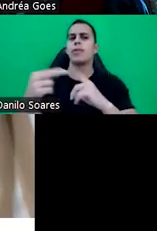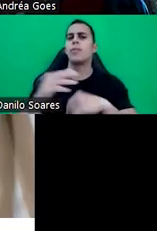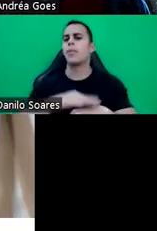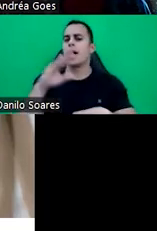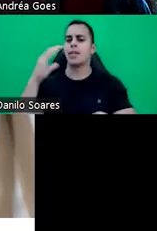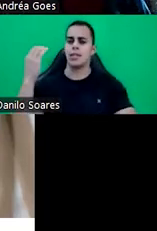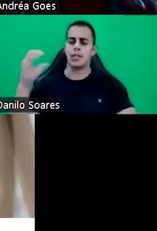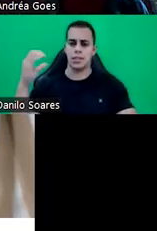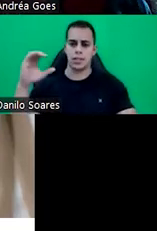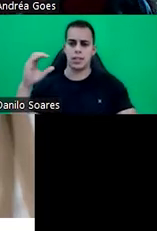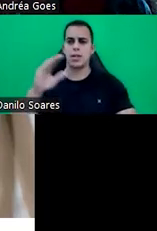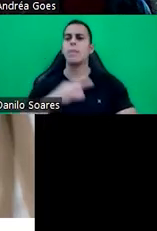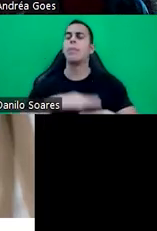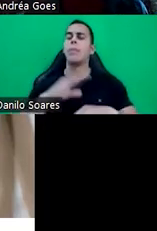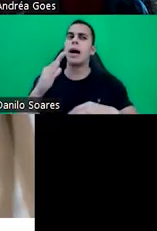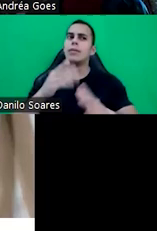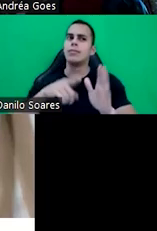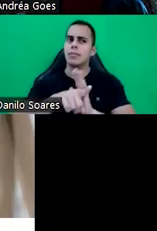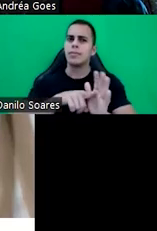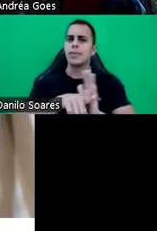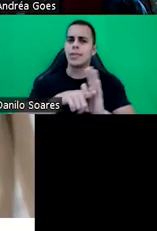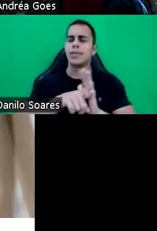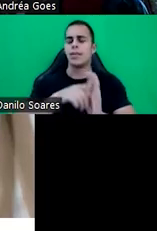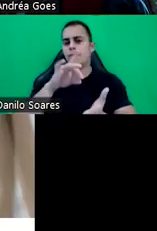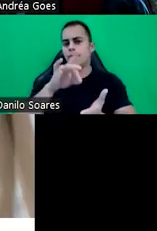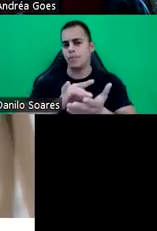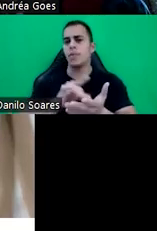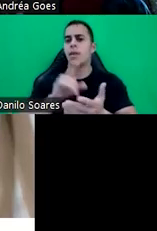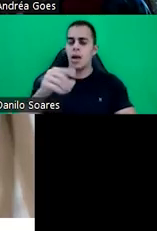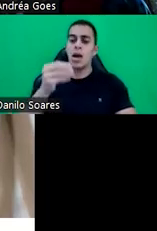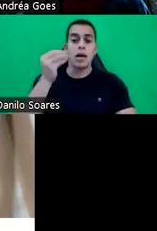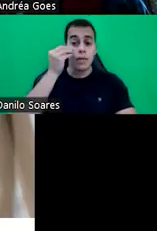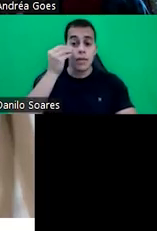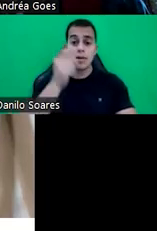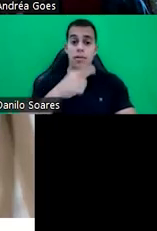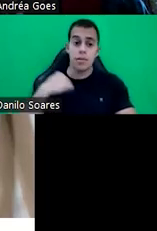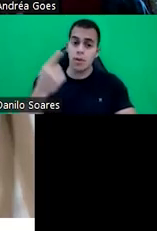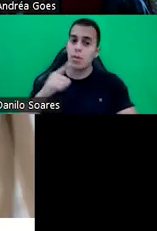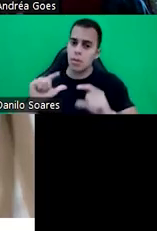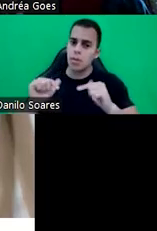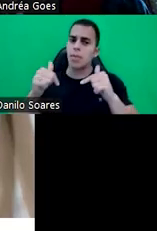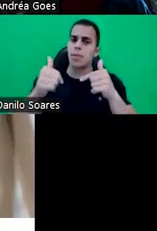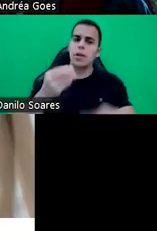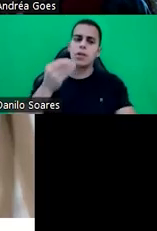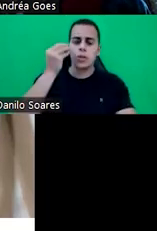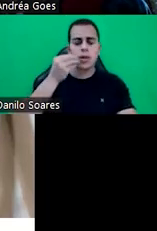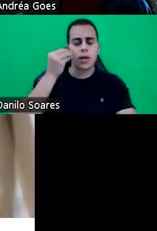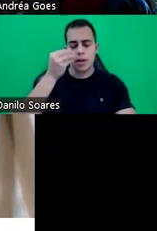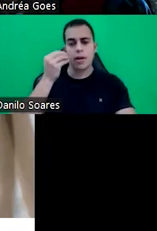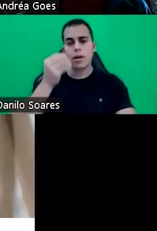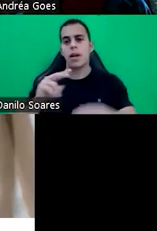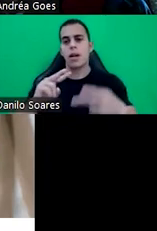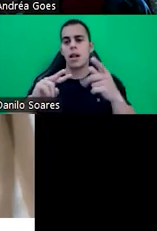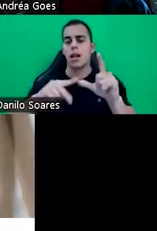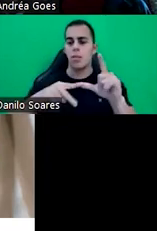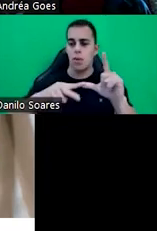um pouco mais apurada dessa realidade. É isso que a gente tenta mostrar como experimentos no laboratório, como aí